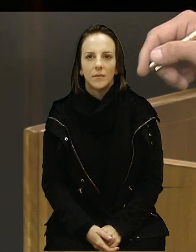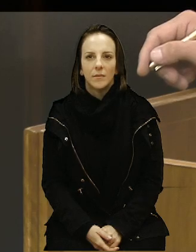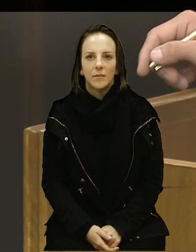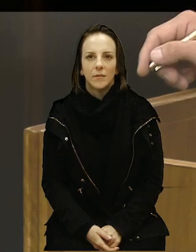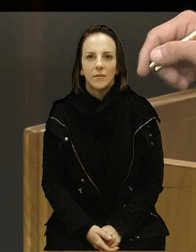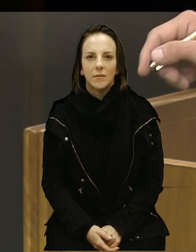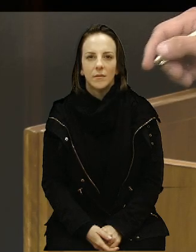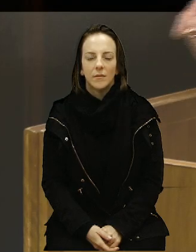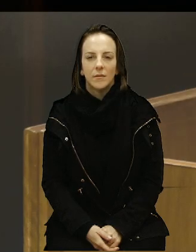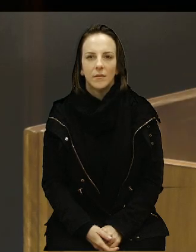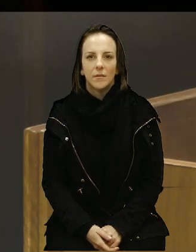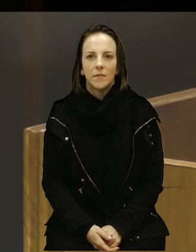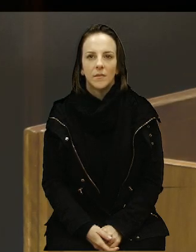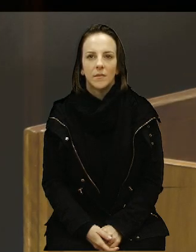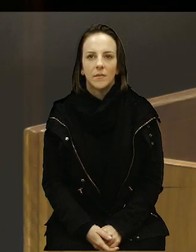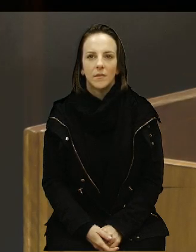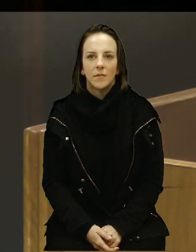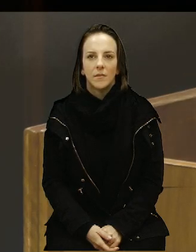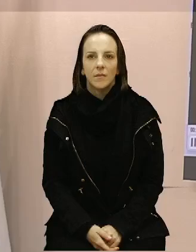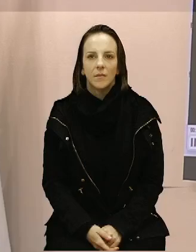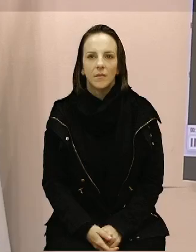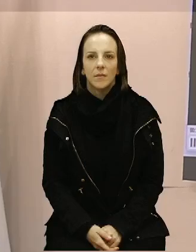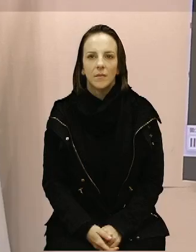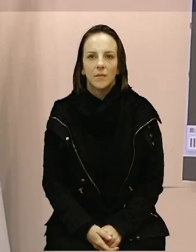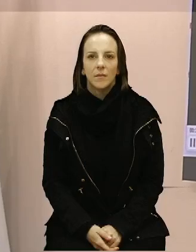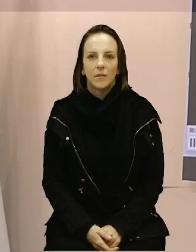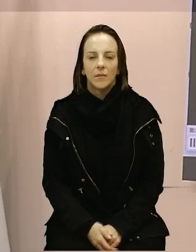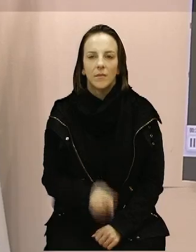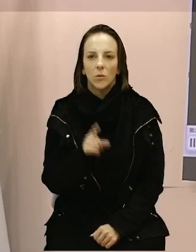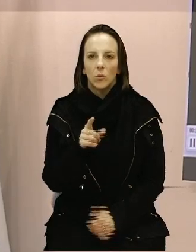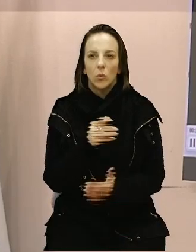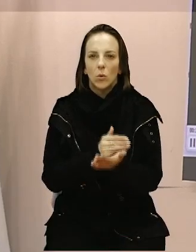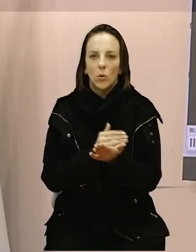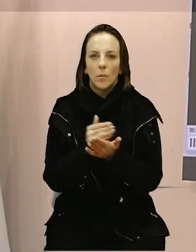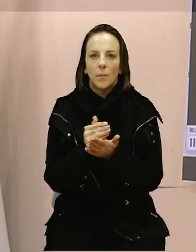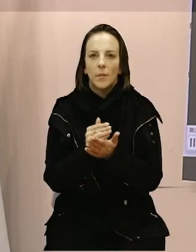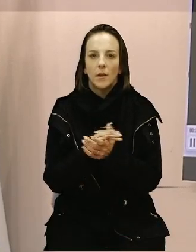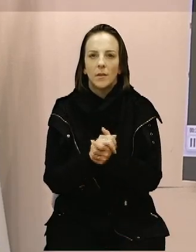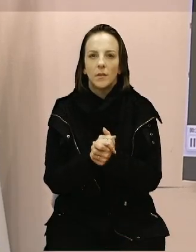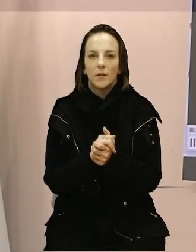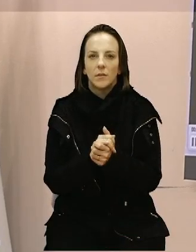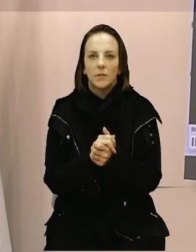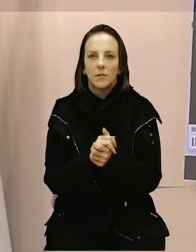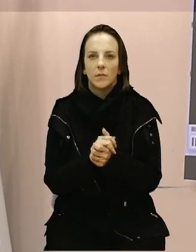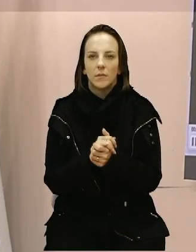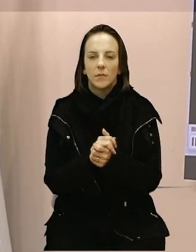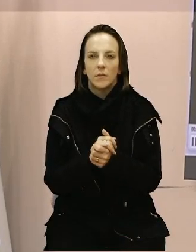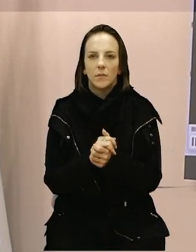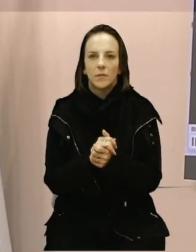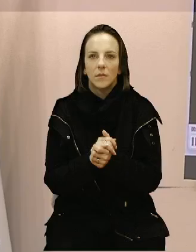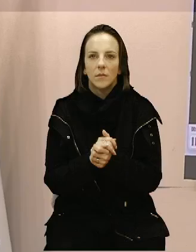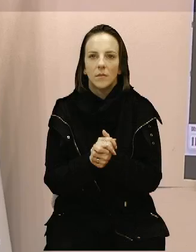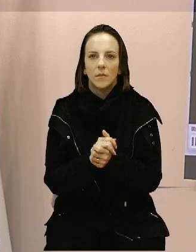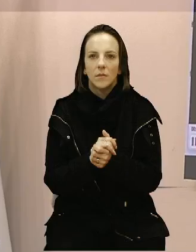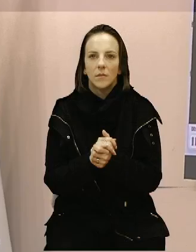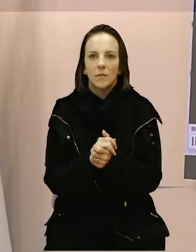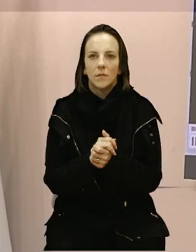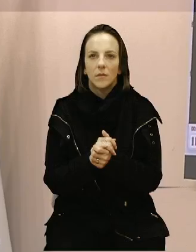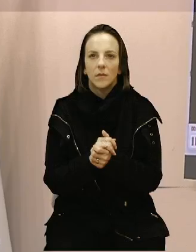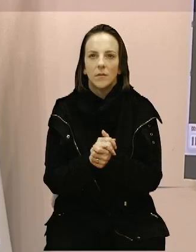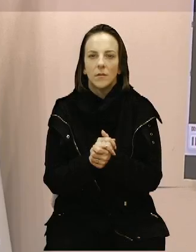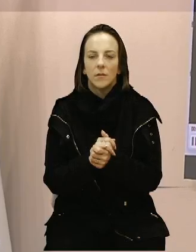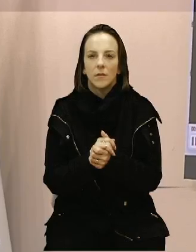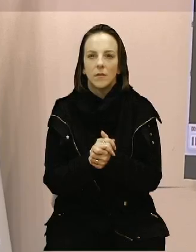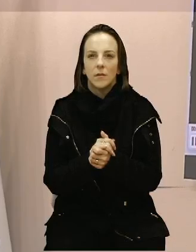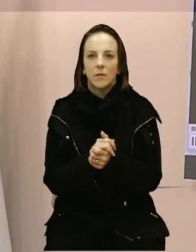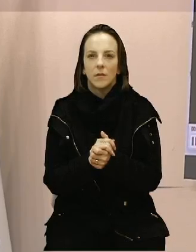Já fazer um agradecimento ao Vamos iniciar do início o vídeo, por gentileza. E também ao seu assessor, o pescador. Conforme está